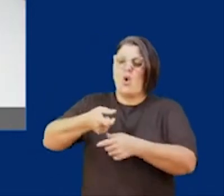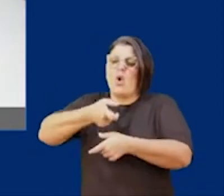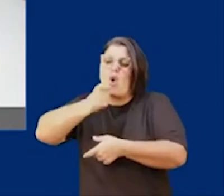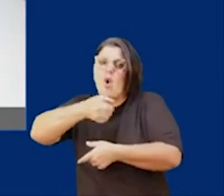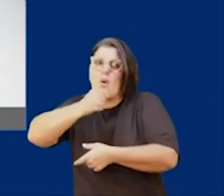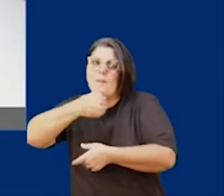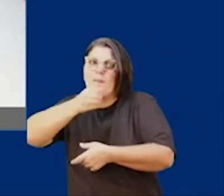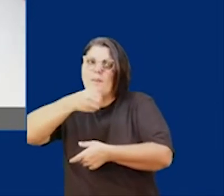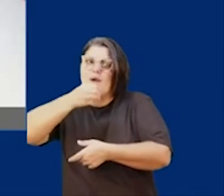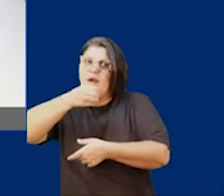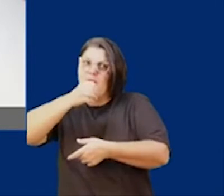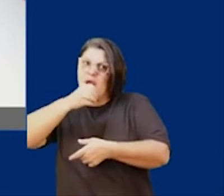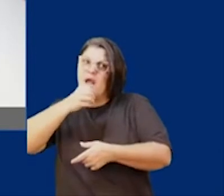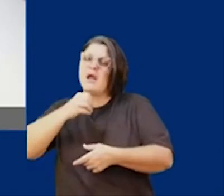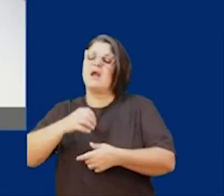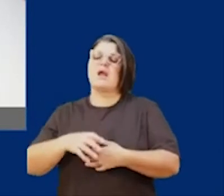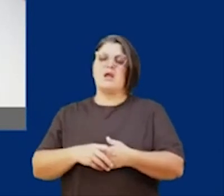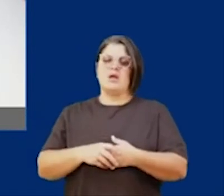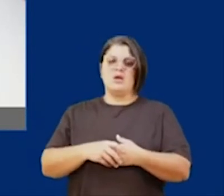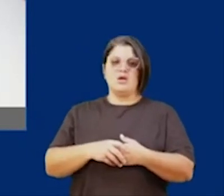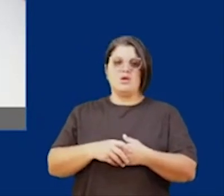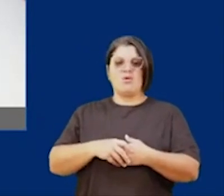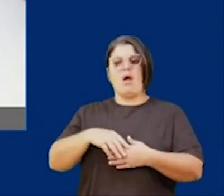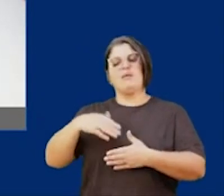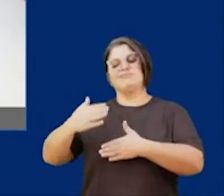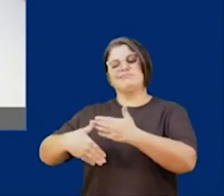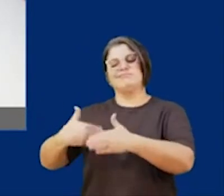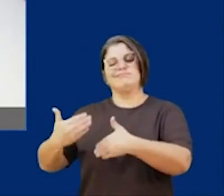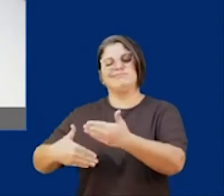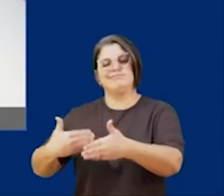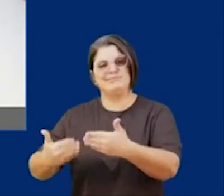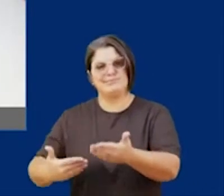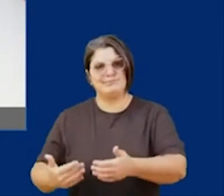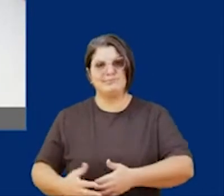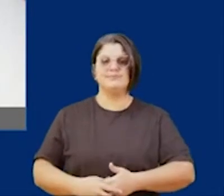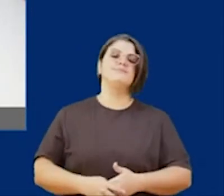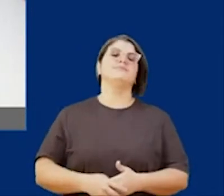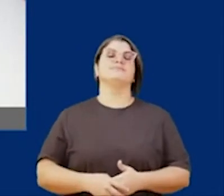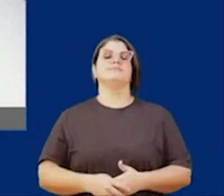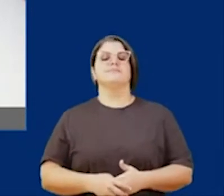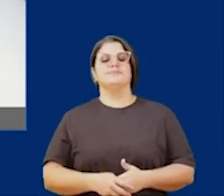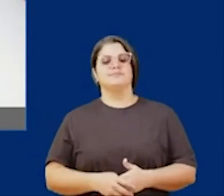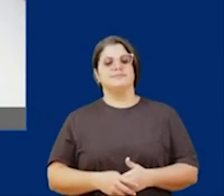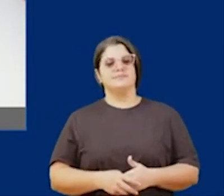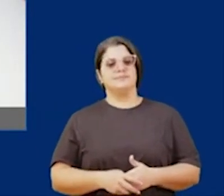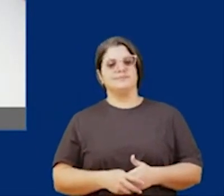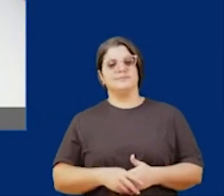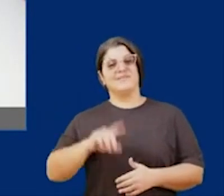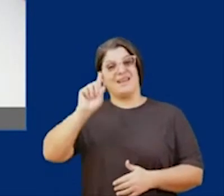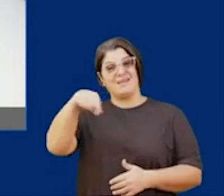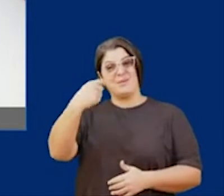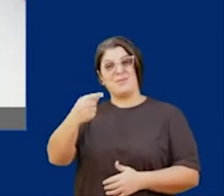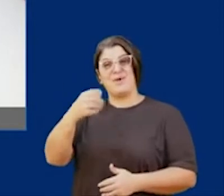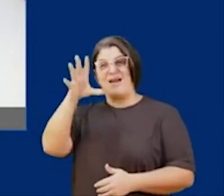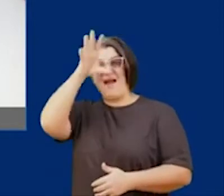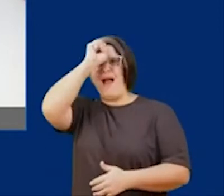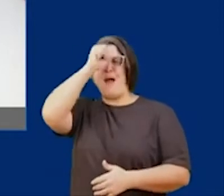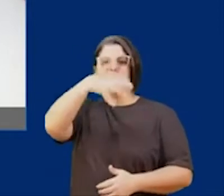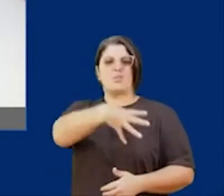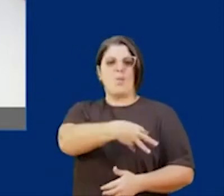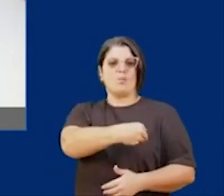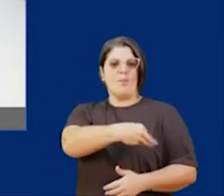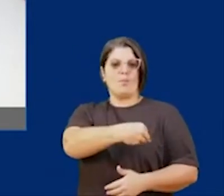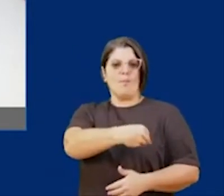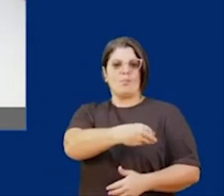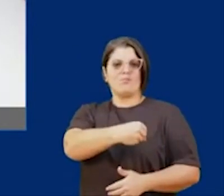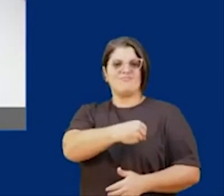no peito, a gente teve um longo caminho aí. E depois de que ele aprendeu a mamar, ele ficou expert em mamar